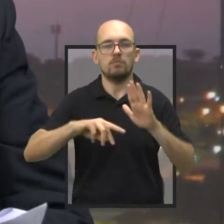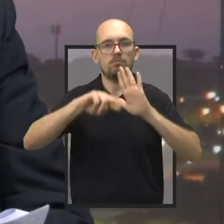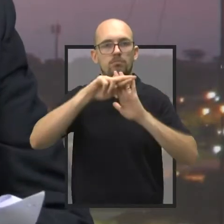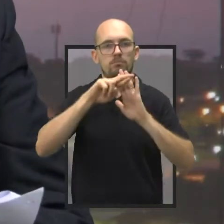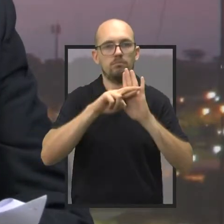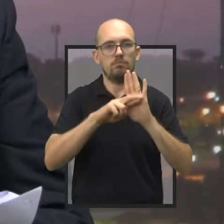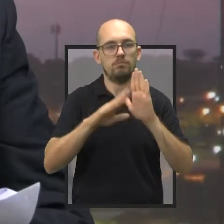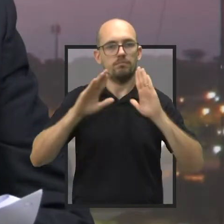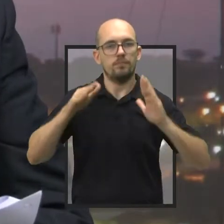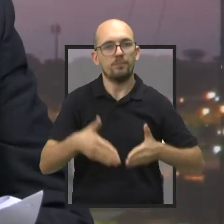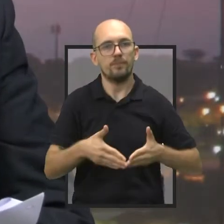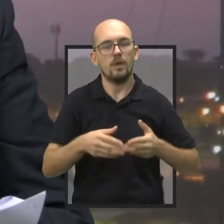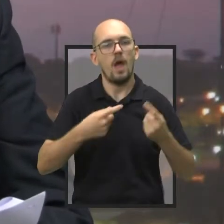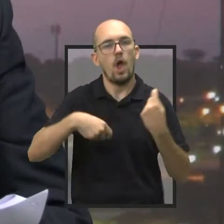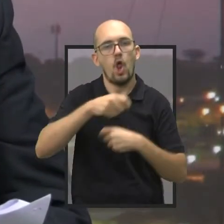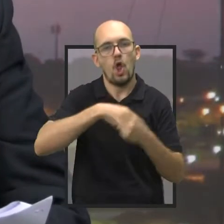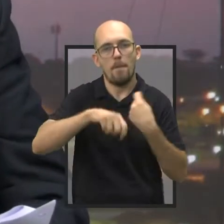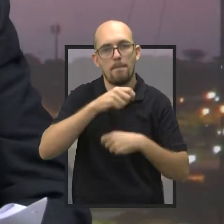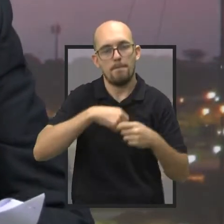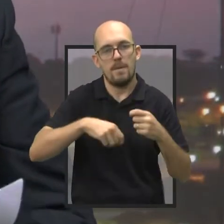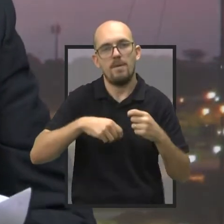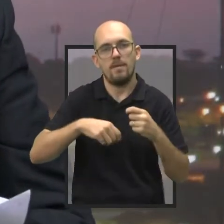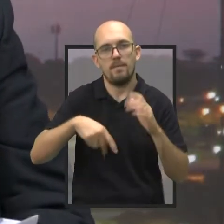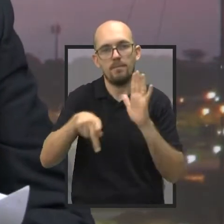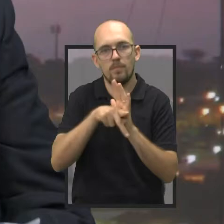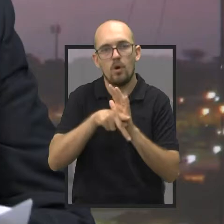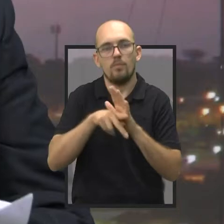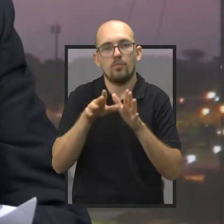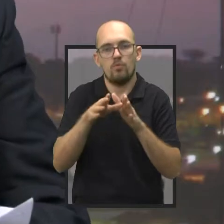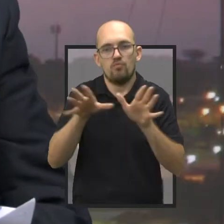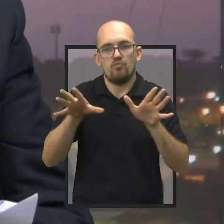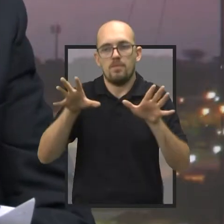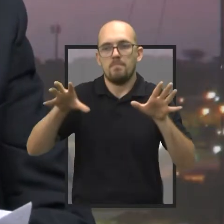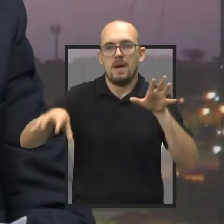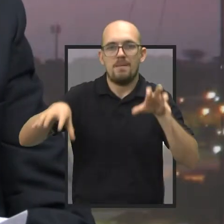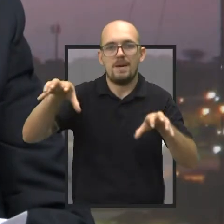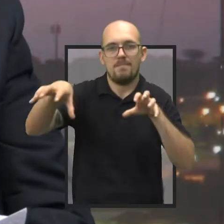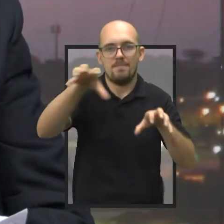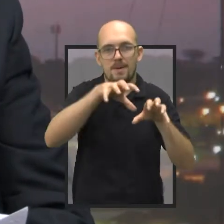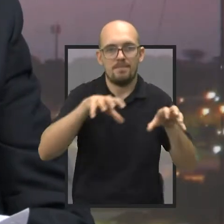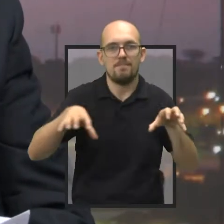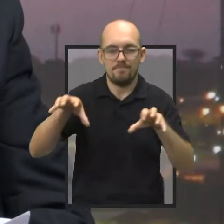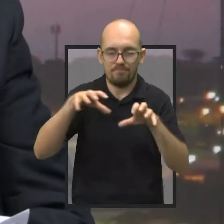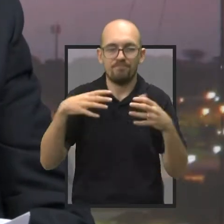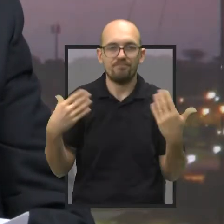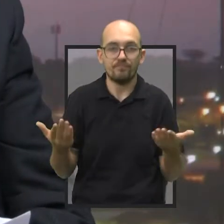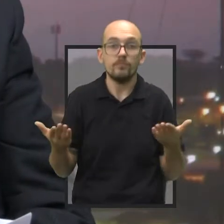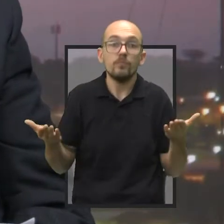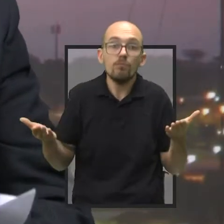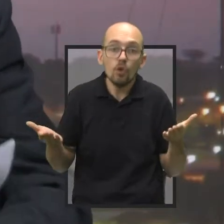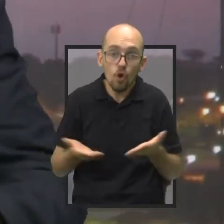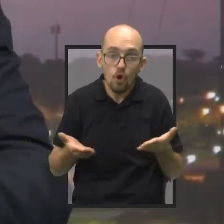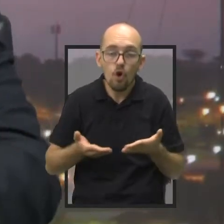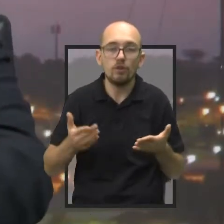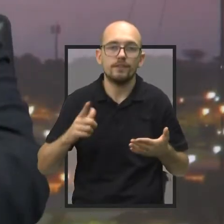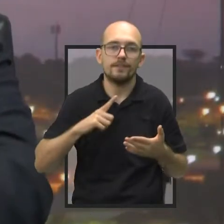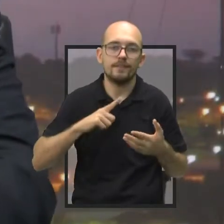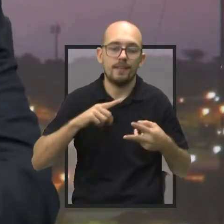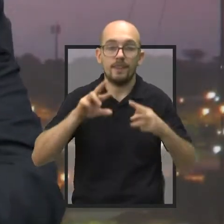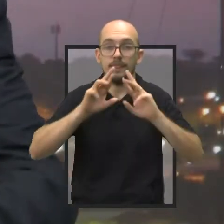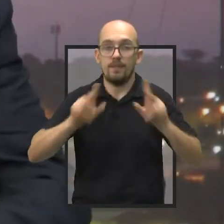restrita a economia para os agregados macroeconômicos, que hoje, na situação atual, nós temos